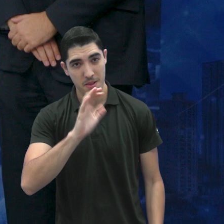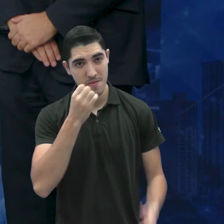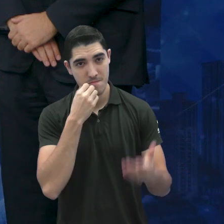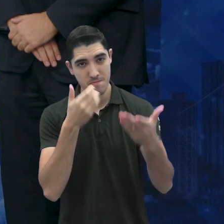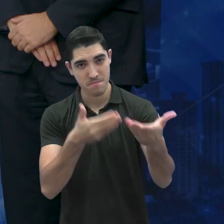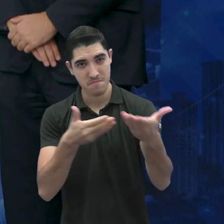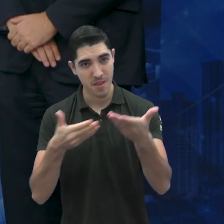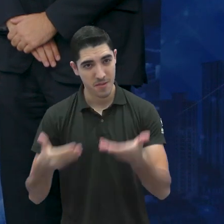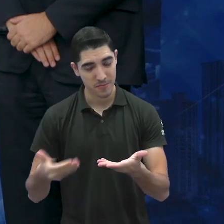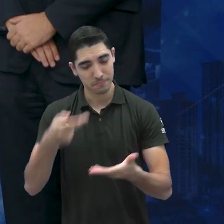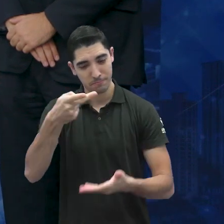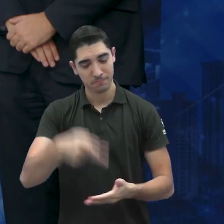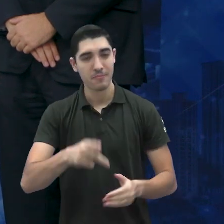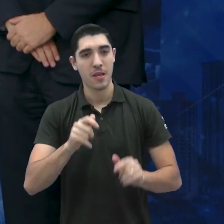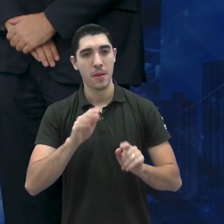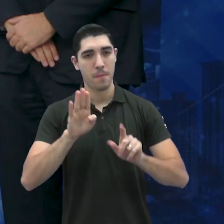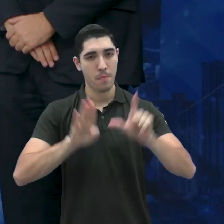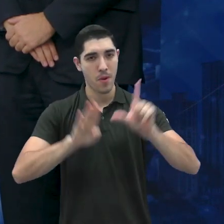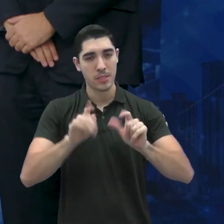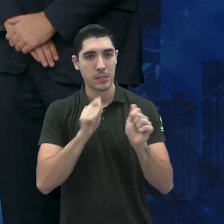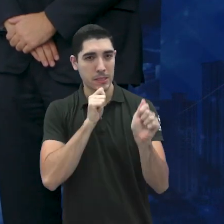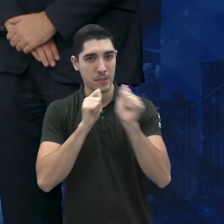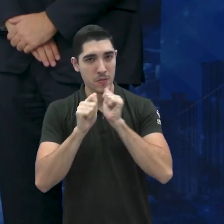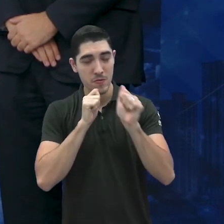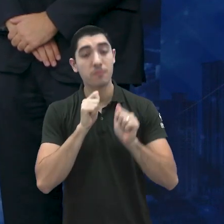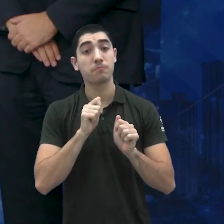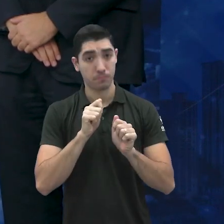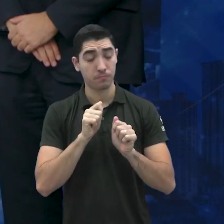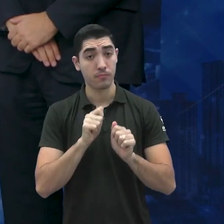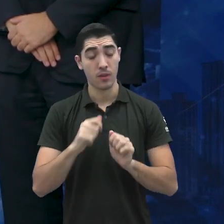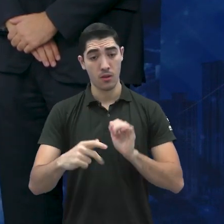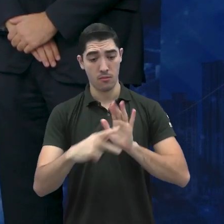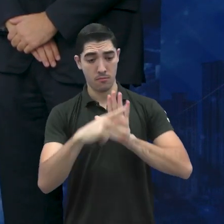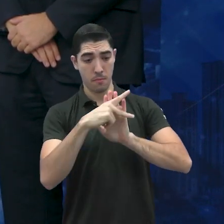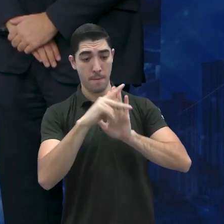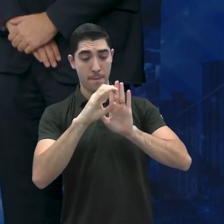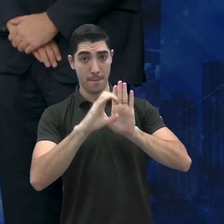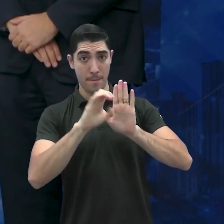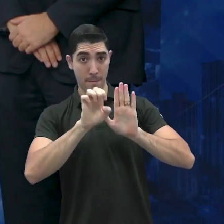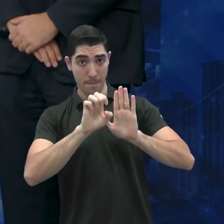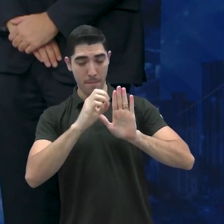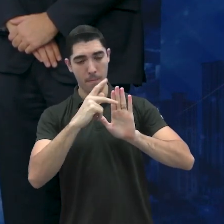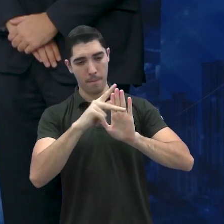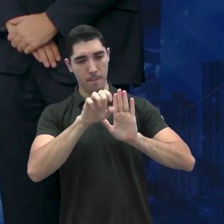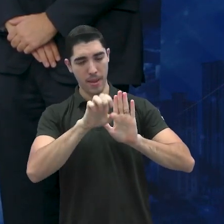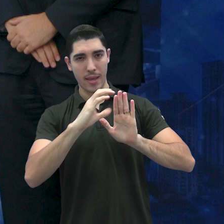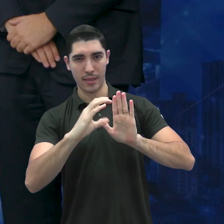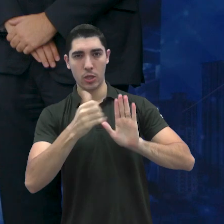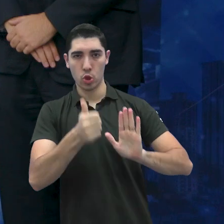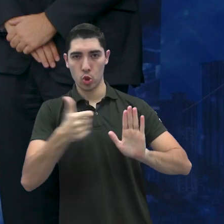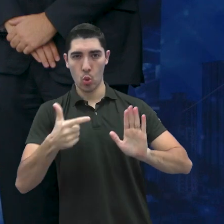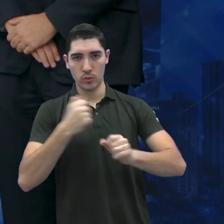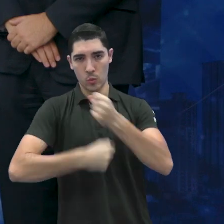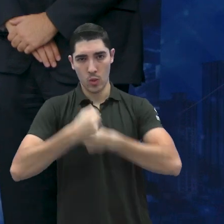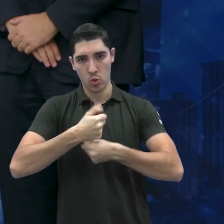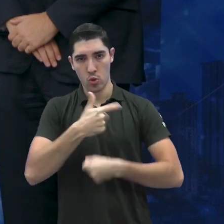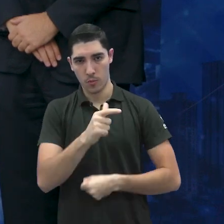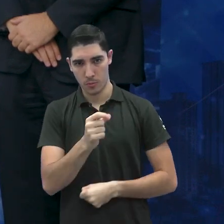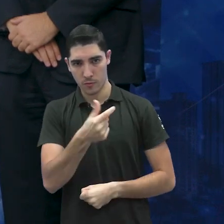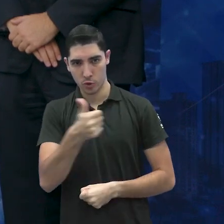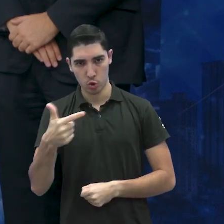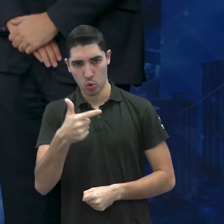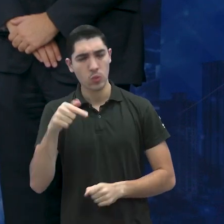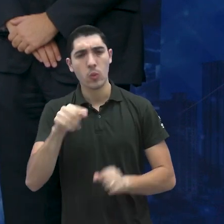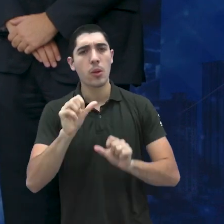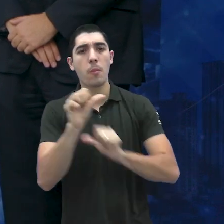Olá, sejam todos bem-vindos ao Boletim Entrevista. A PEC 12/2022, que propõe uma